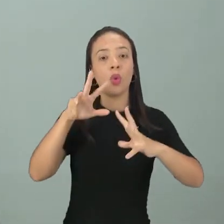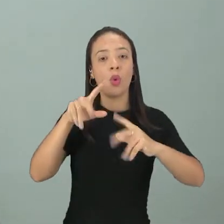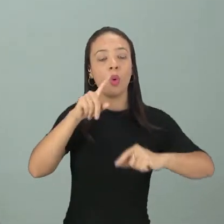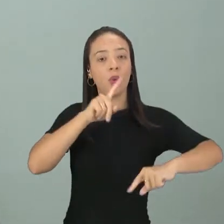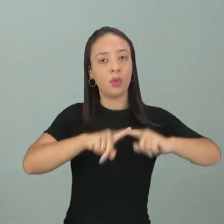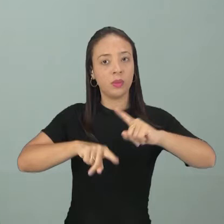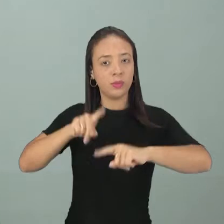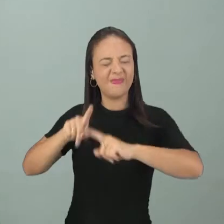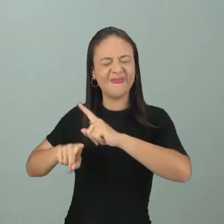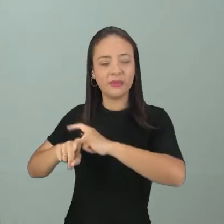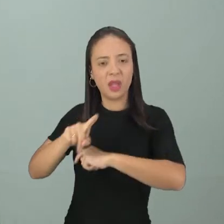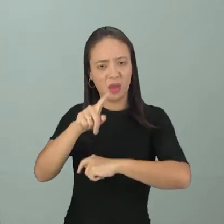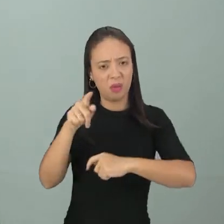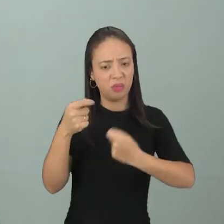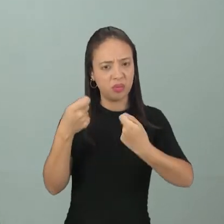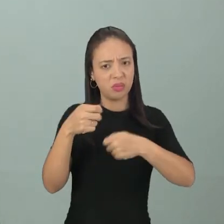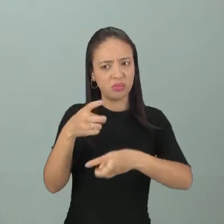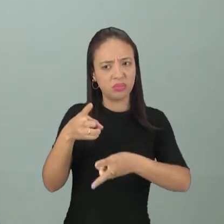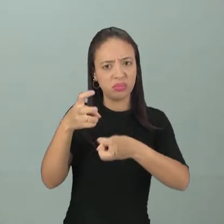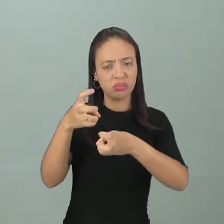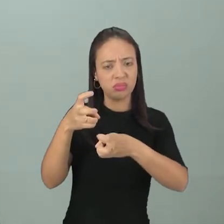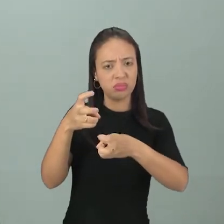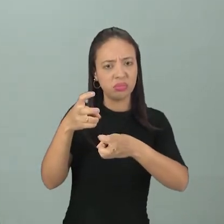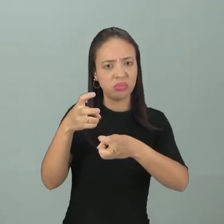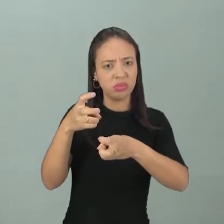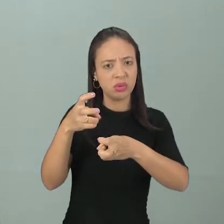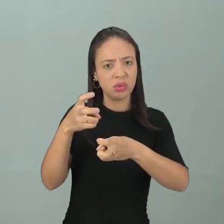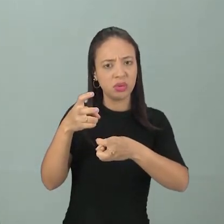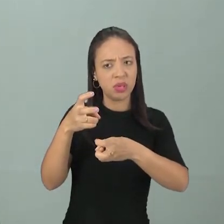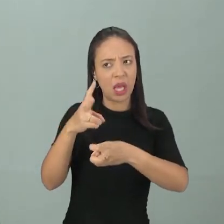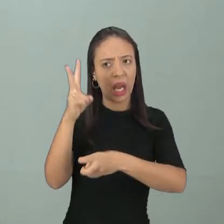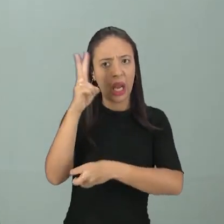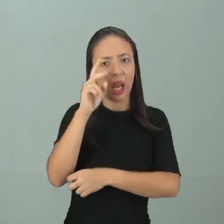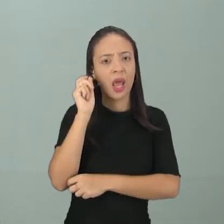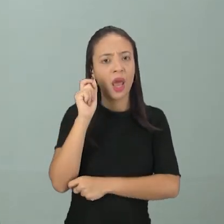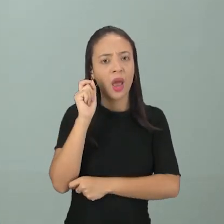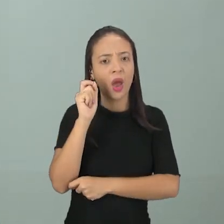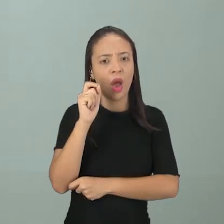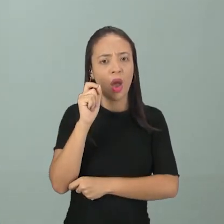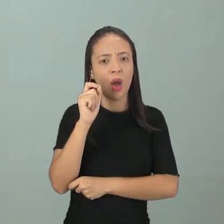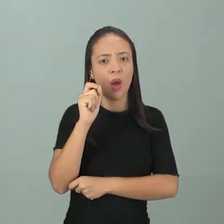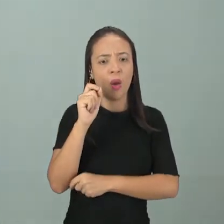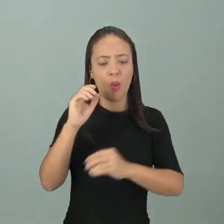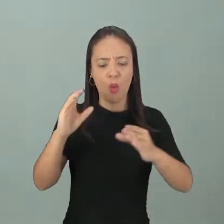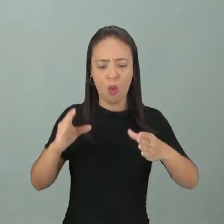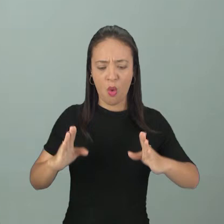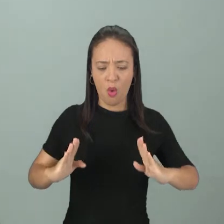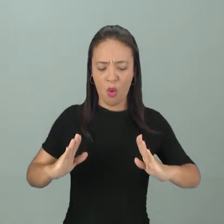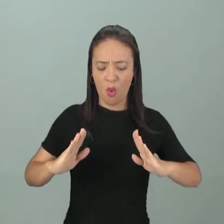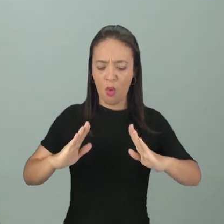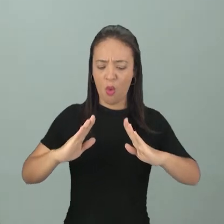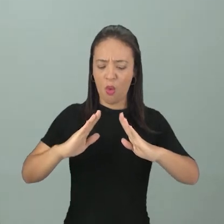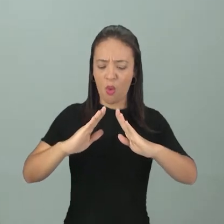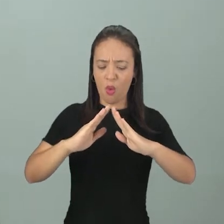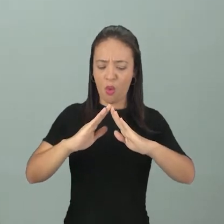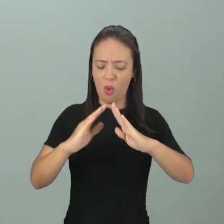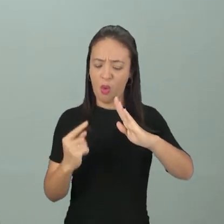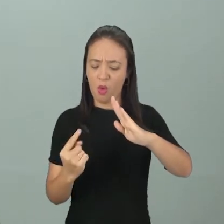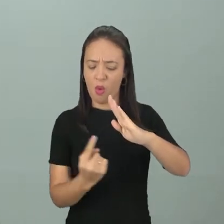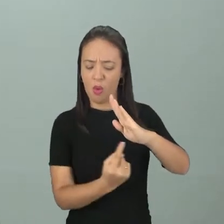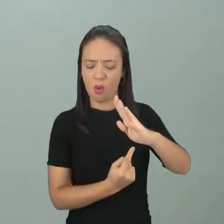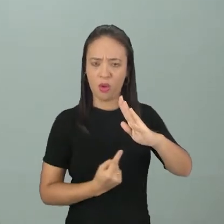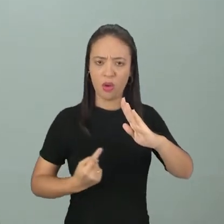esses objetos, você consegue identificar algum que te lembre um cone? E aí, você consegue